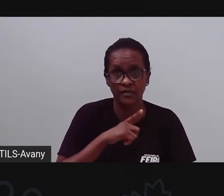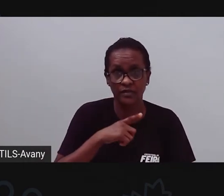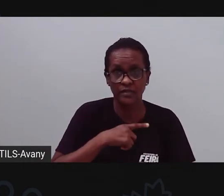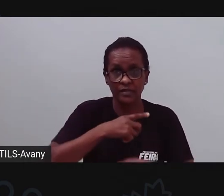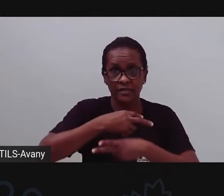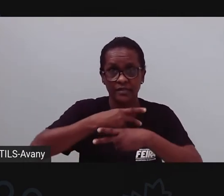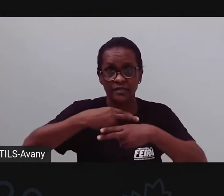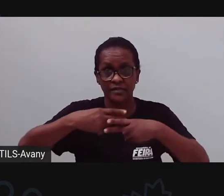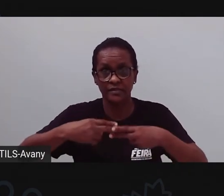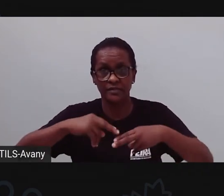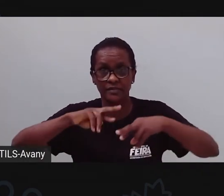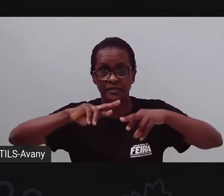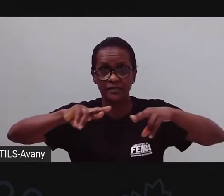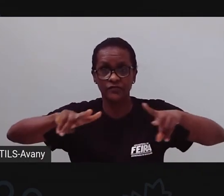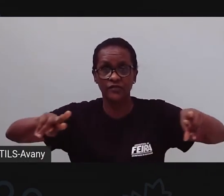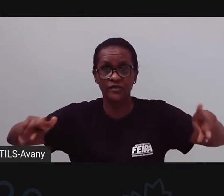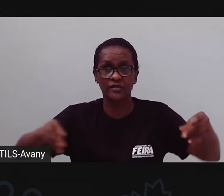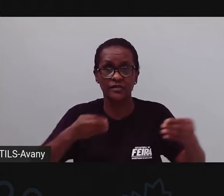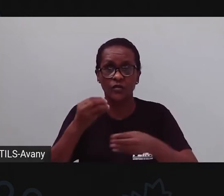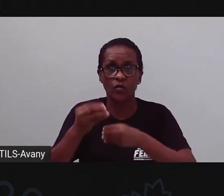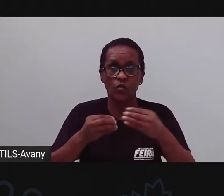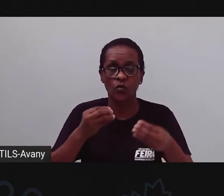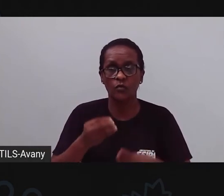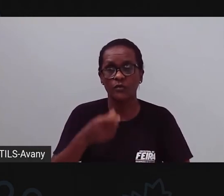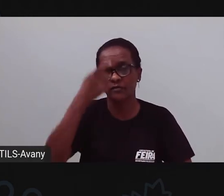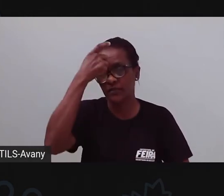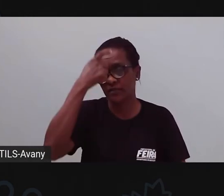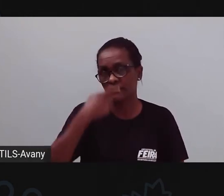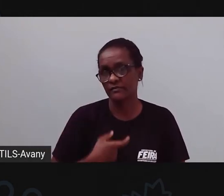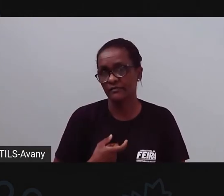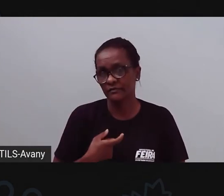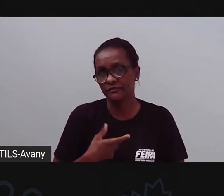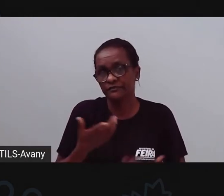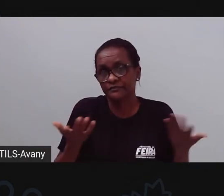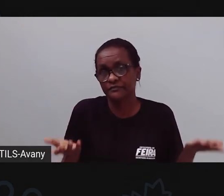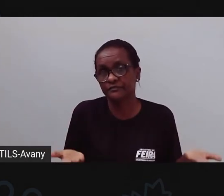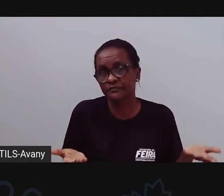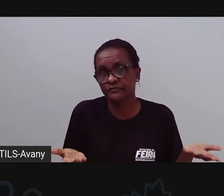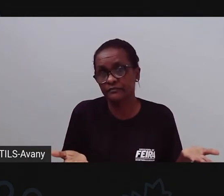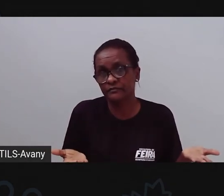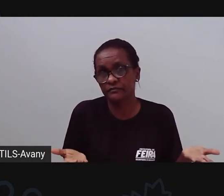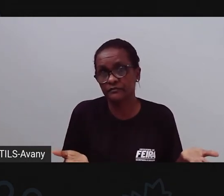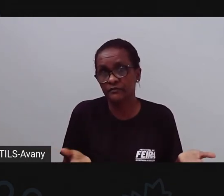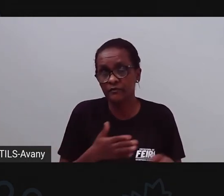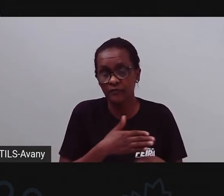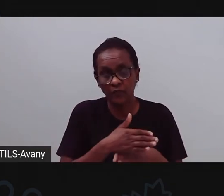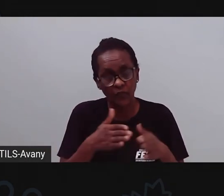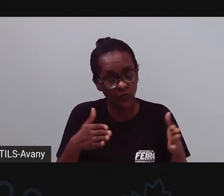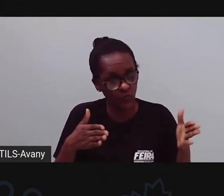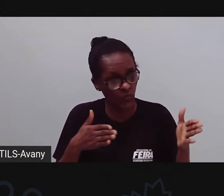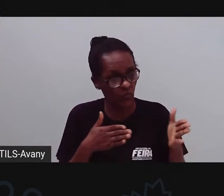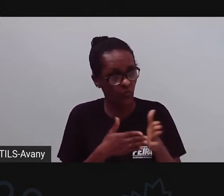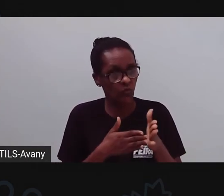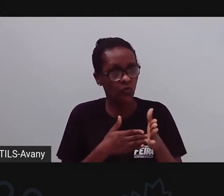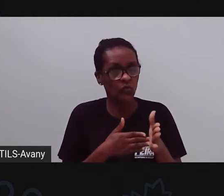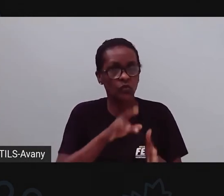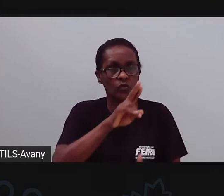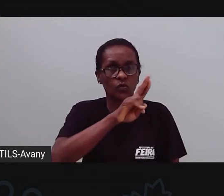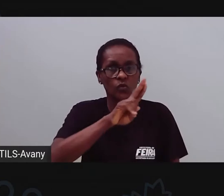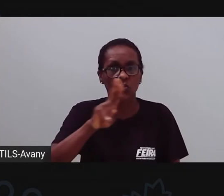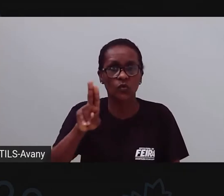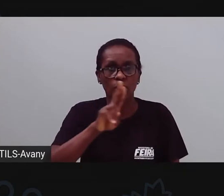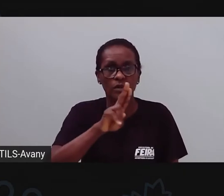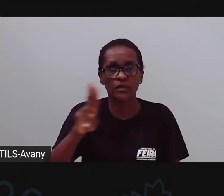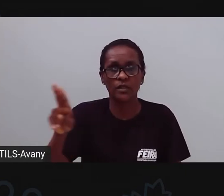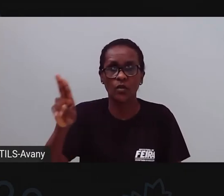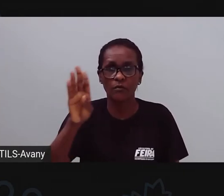quem sabe qual é a coisa né todos eles têm em comum todos os convidados tem o nome que começa com